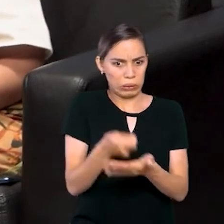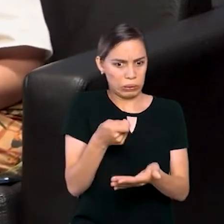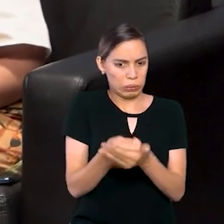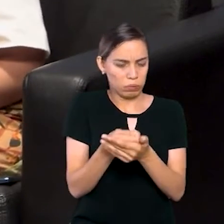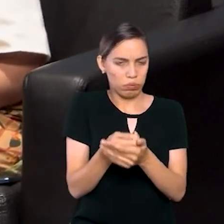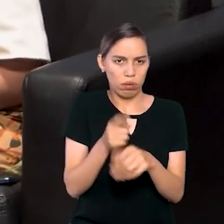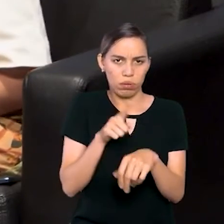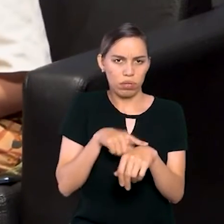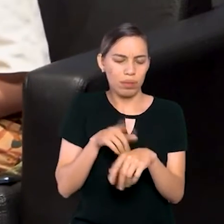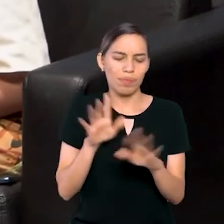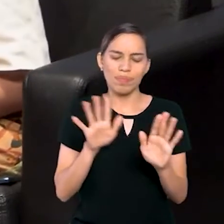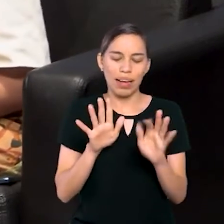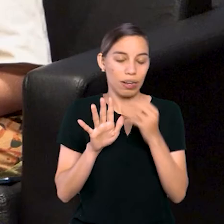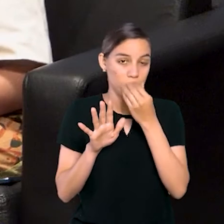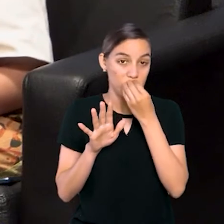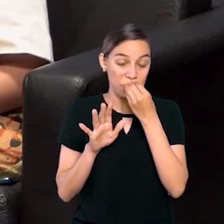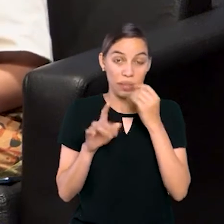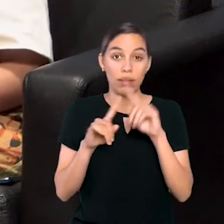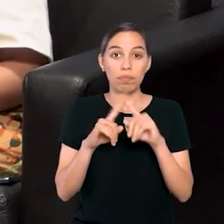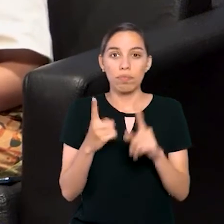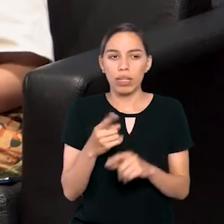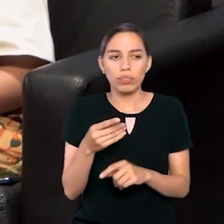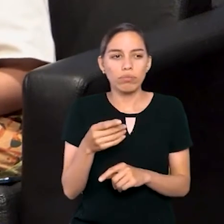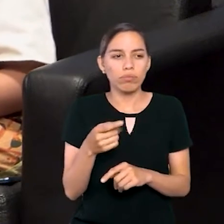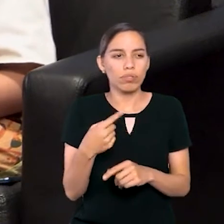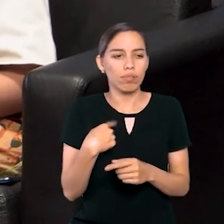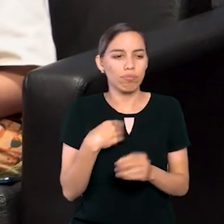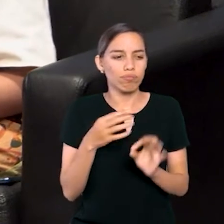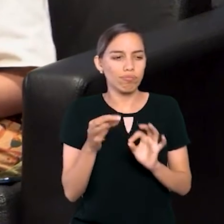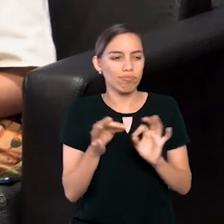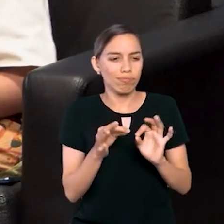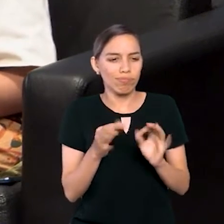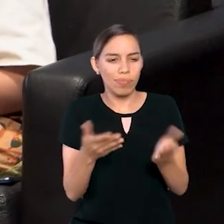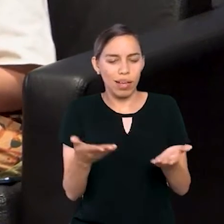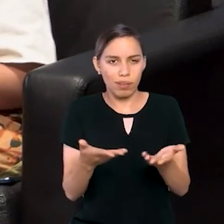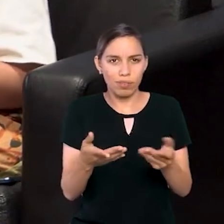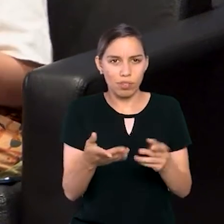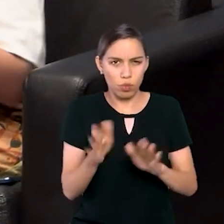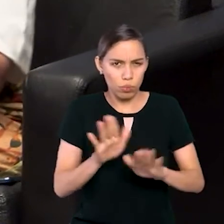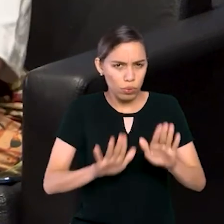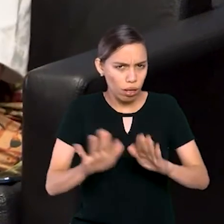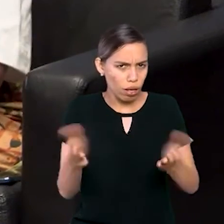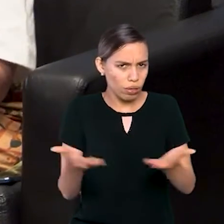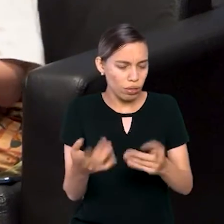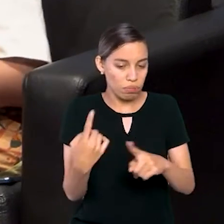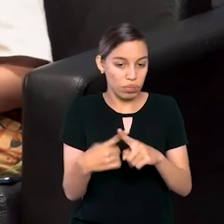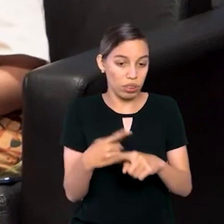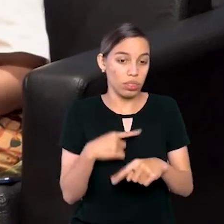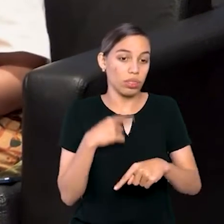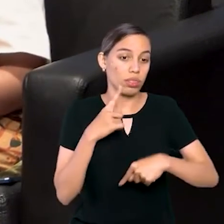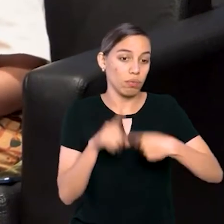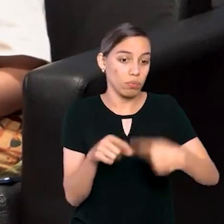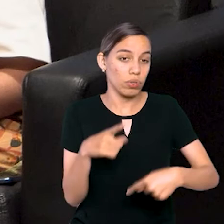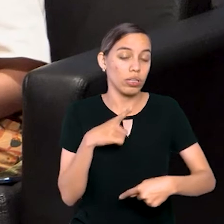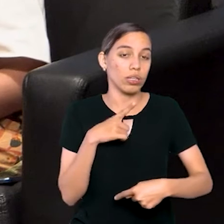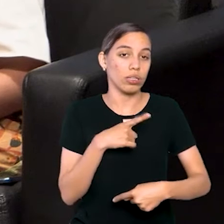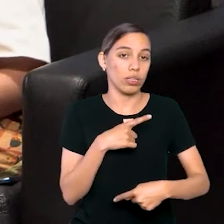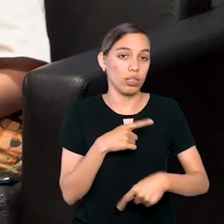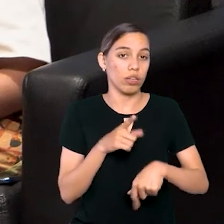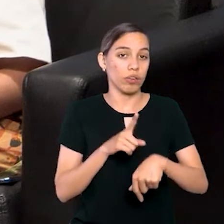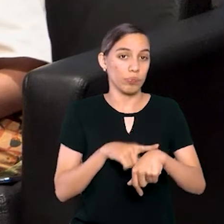de tempo, mas eu vou ser mais cuidadosa agora, também porque vai ter um segundo momento na